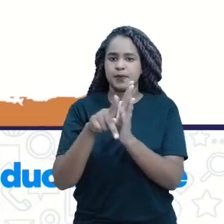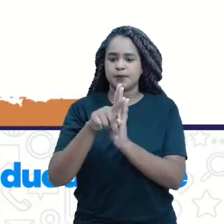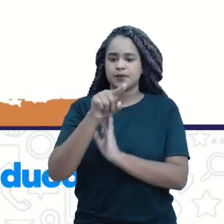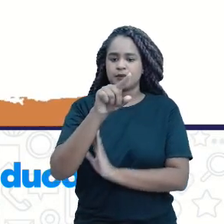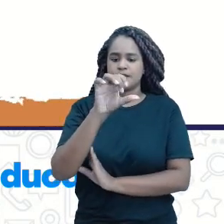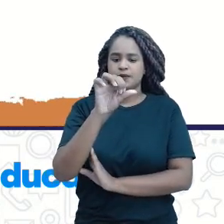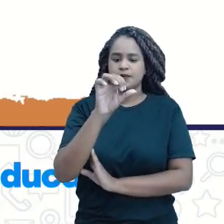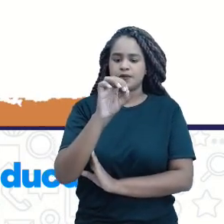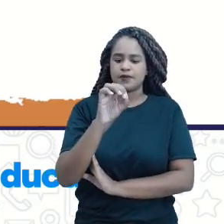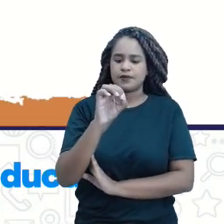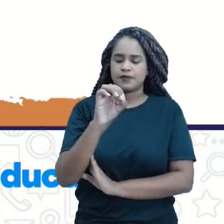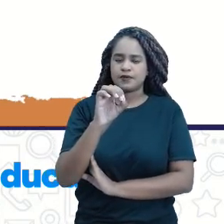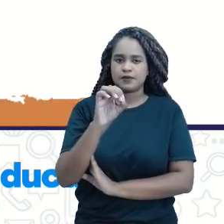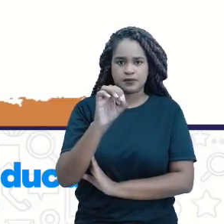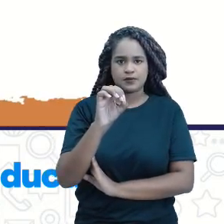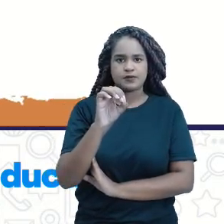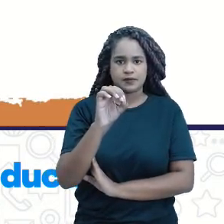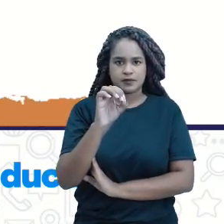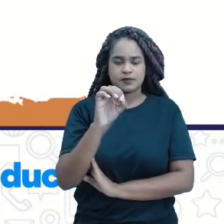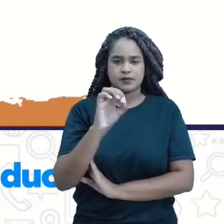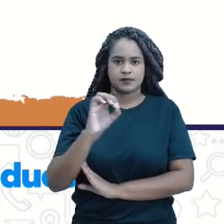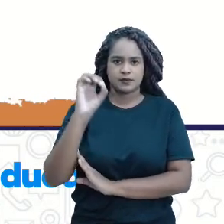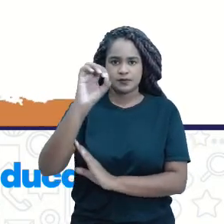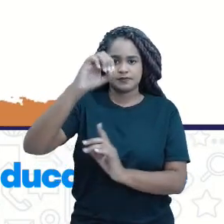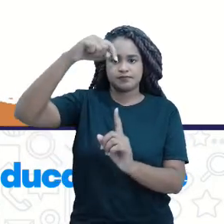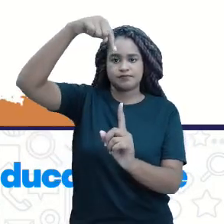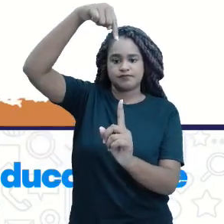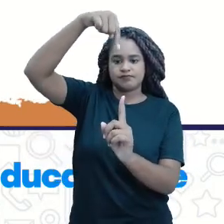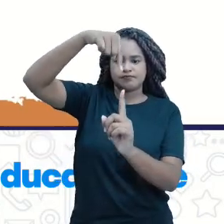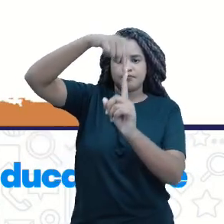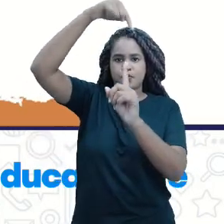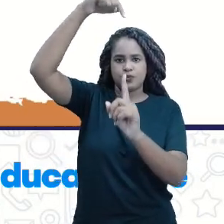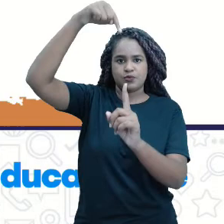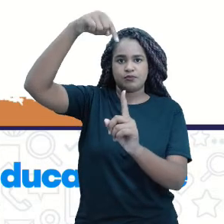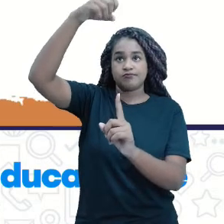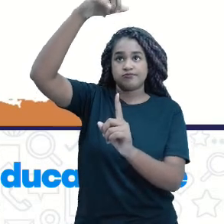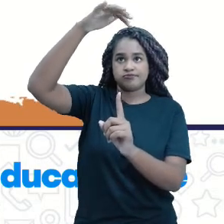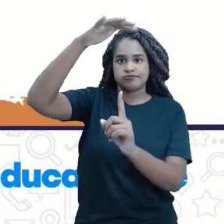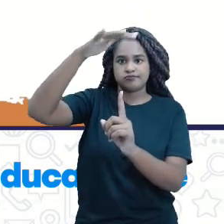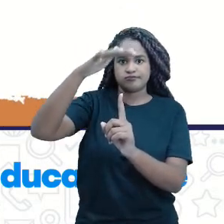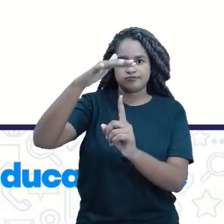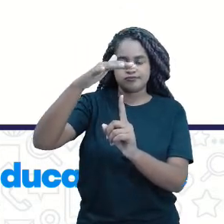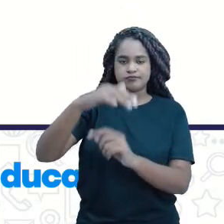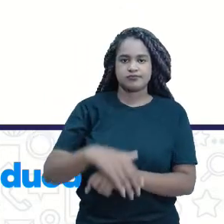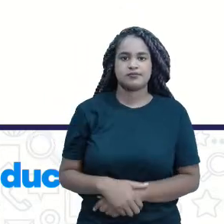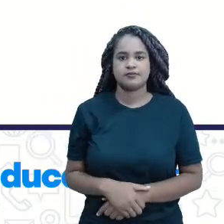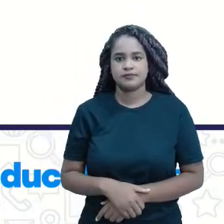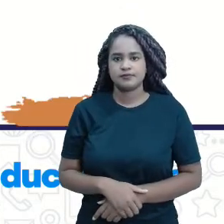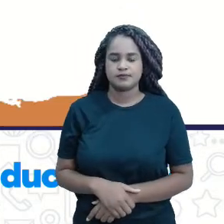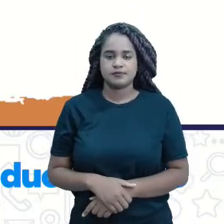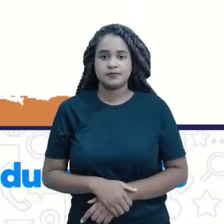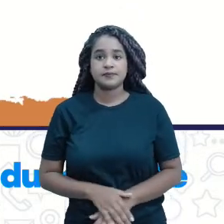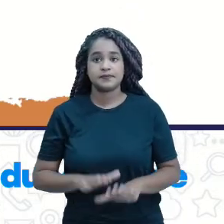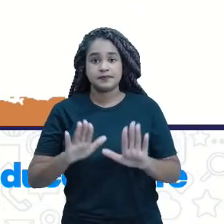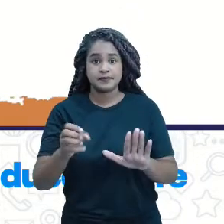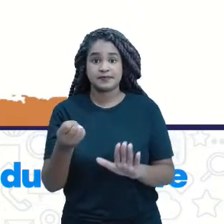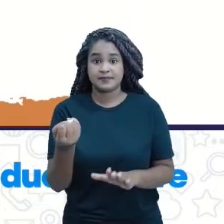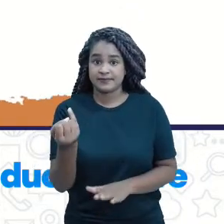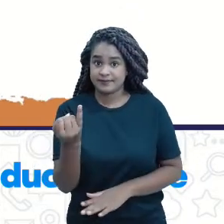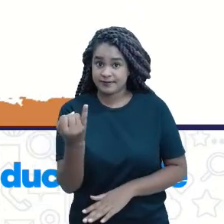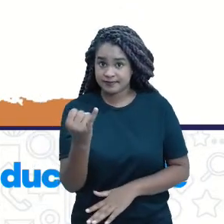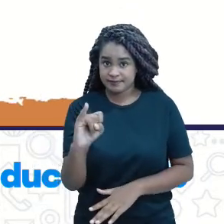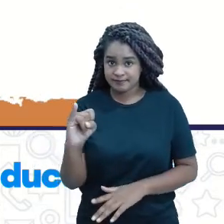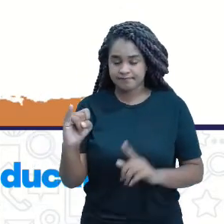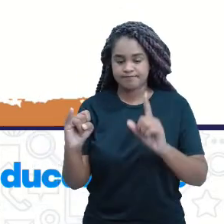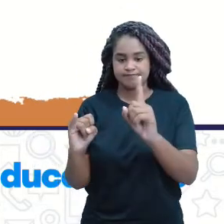vez que o sol vai estar incidindo o seu raio exatamente com um ângulo de 90 graus, beleza? Porém, se a gente tem